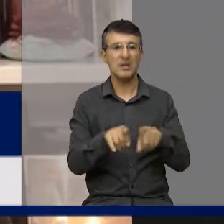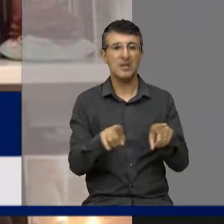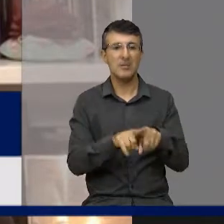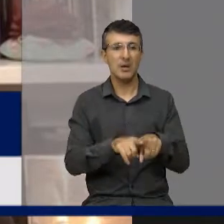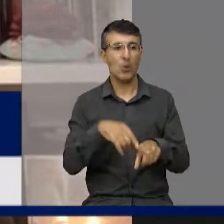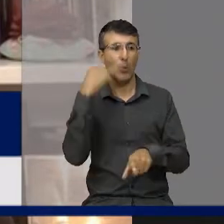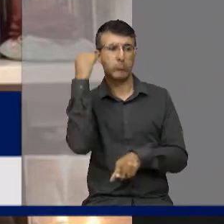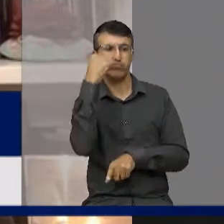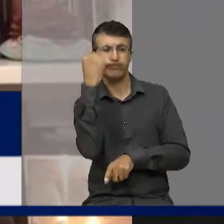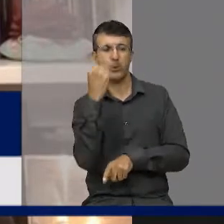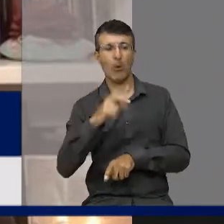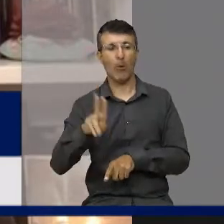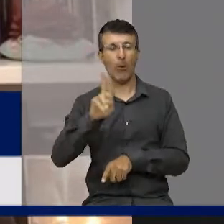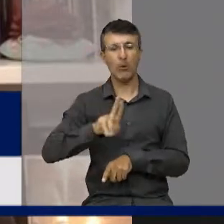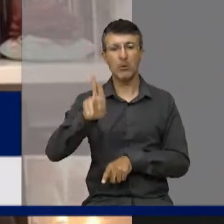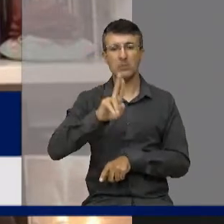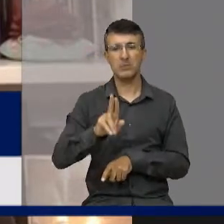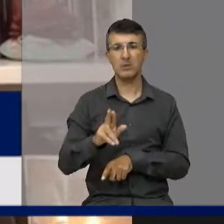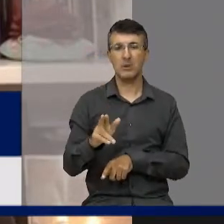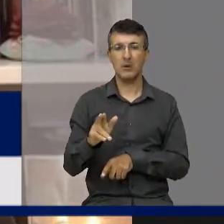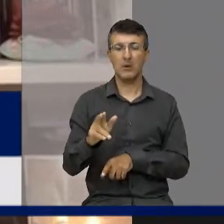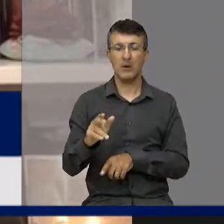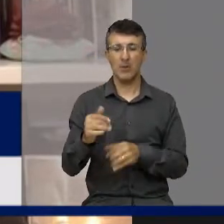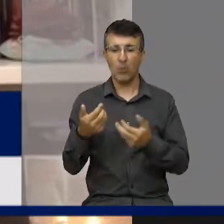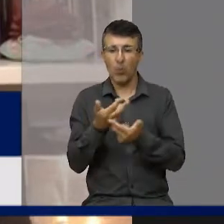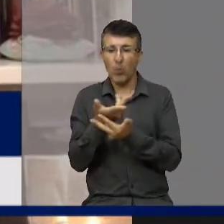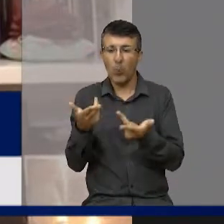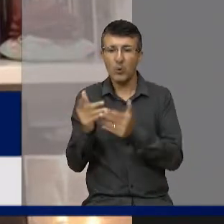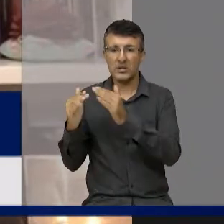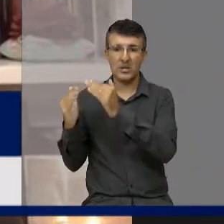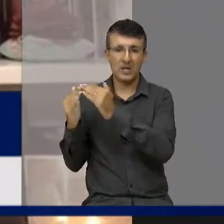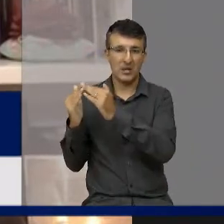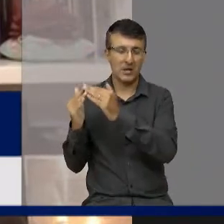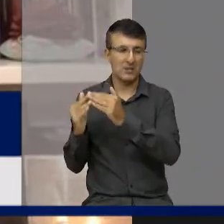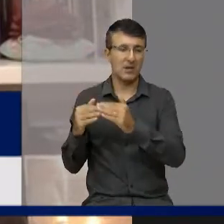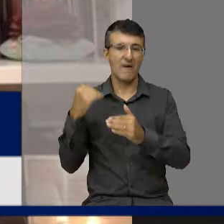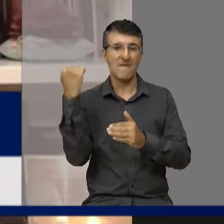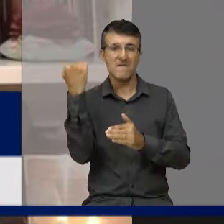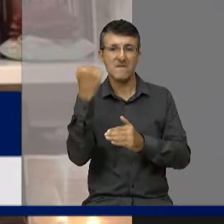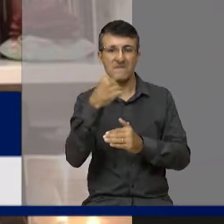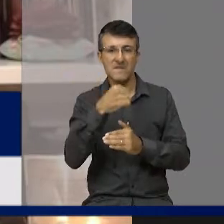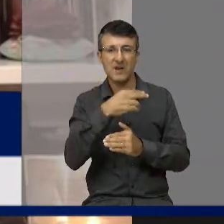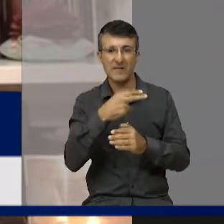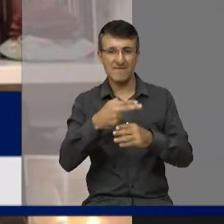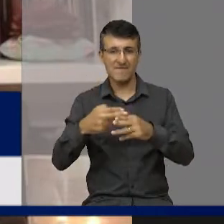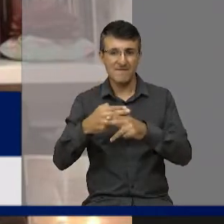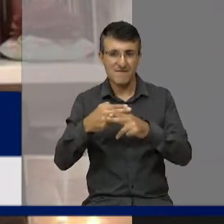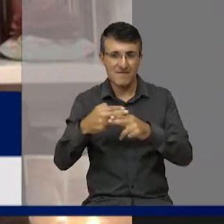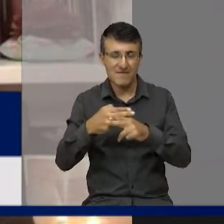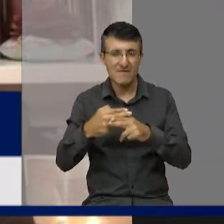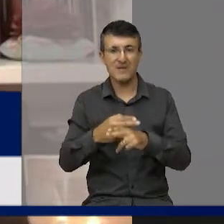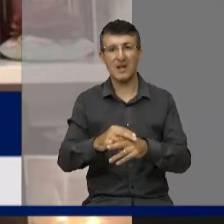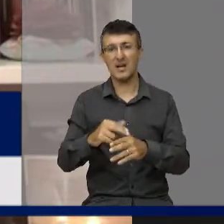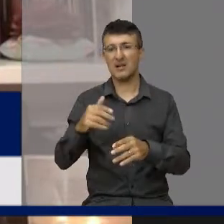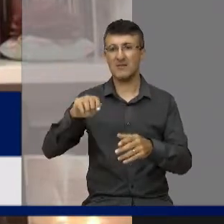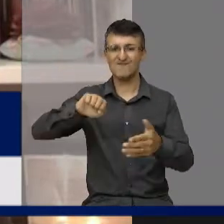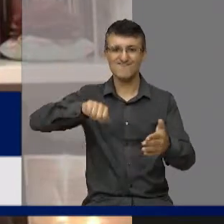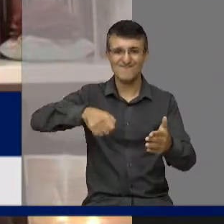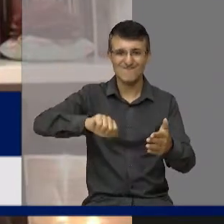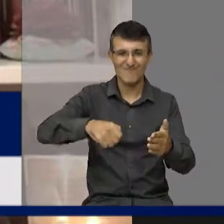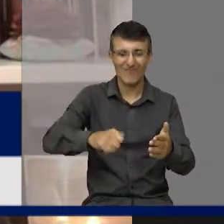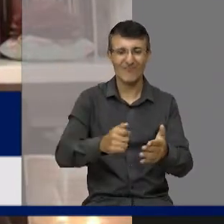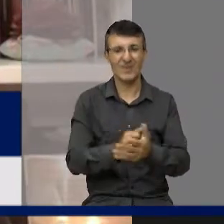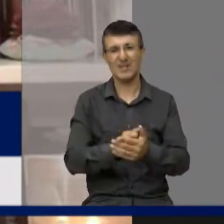instrumentos caseiros para a prática desses crimes, como facas, ferramentas, materiais de construção, etc. A análise